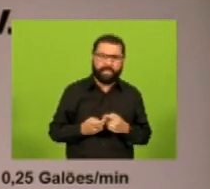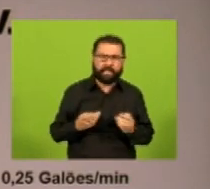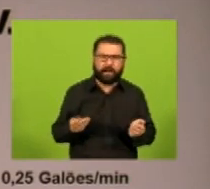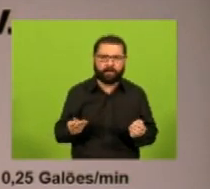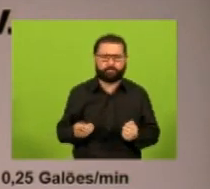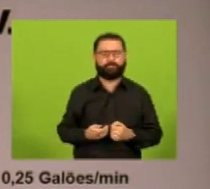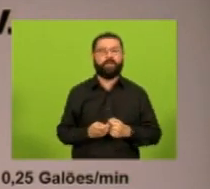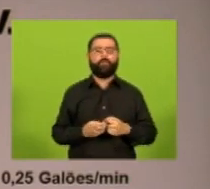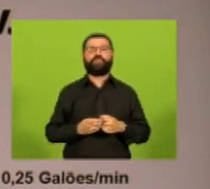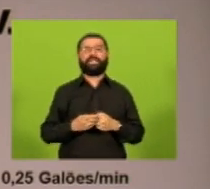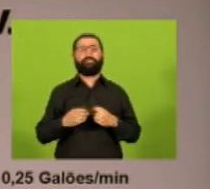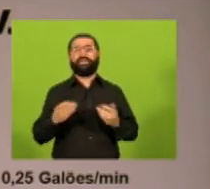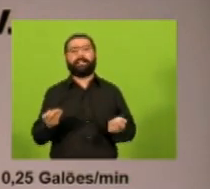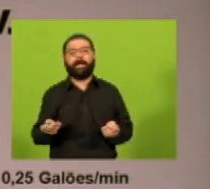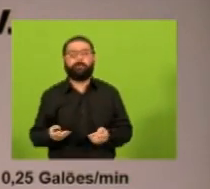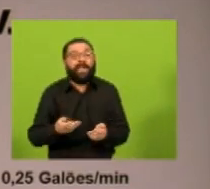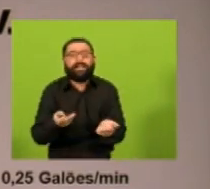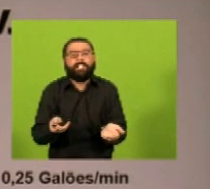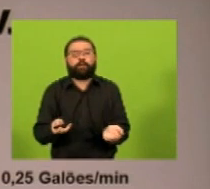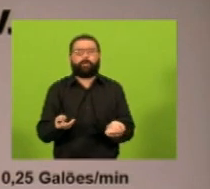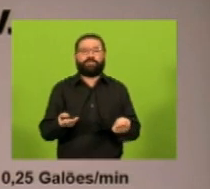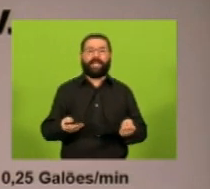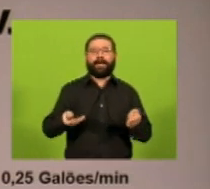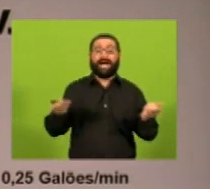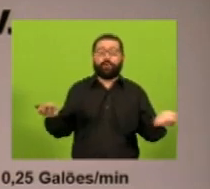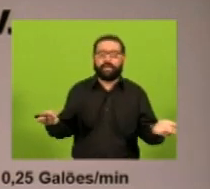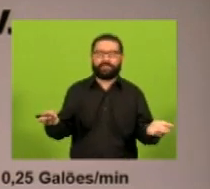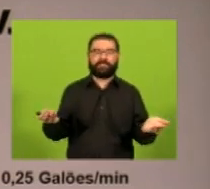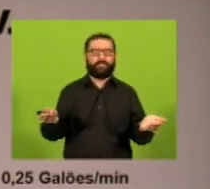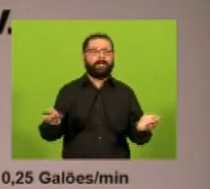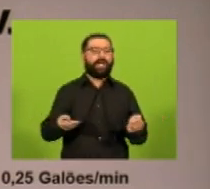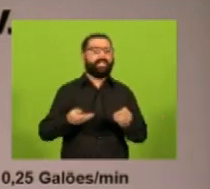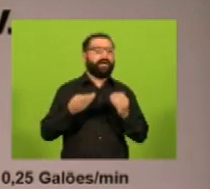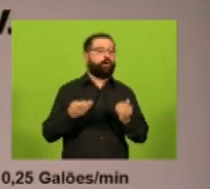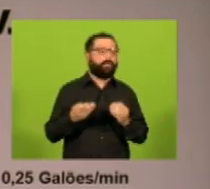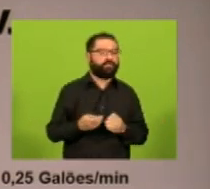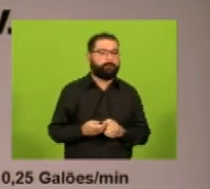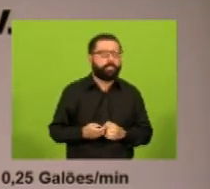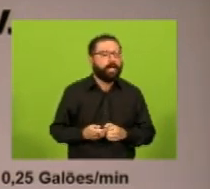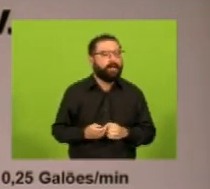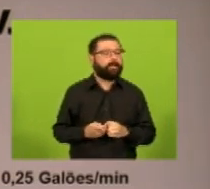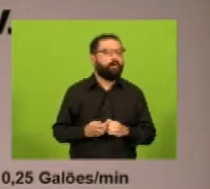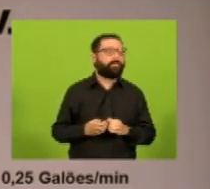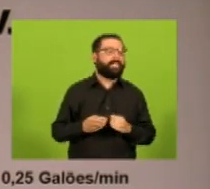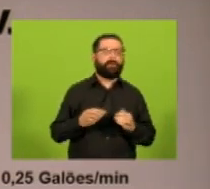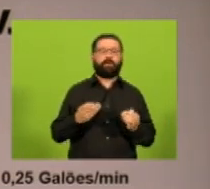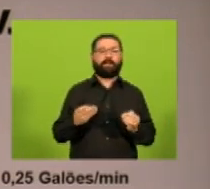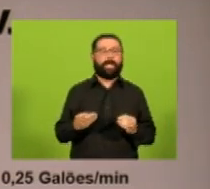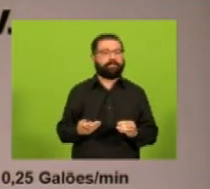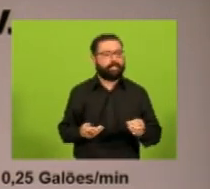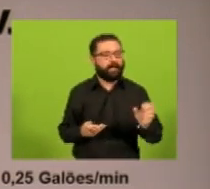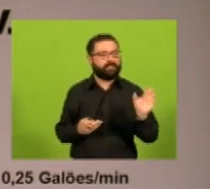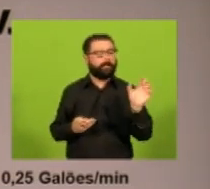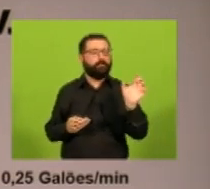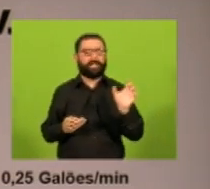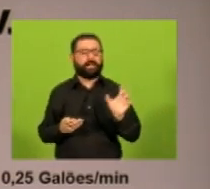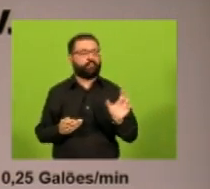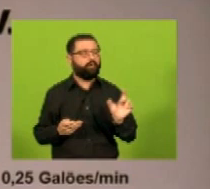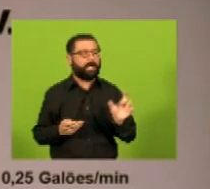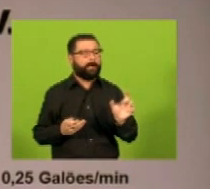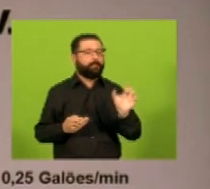inglês, o sistema americano. O sistema americano não é em litros, é em galões. É em galões. Então, o que acontece?